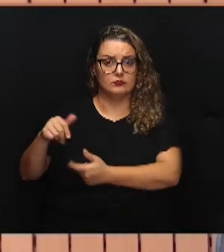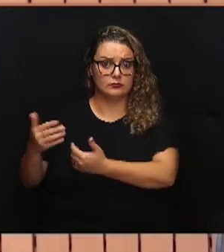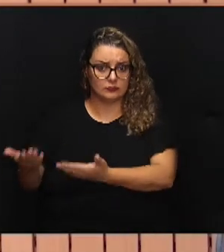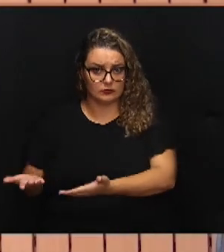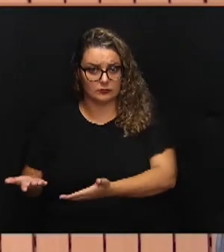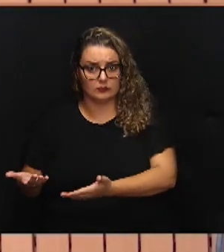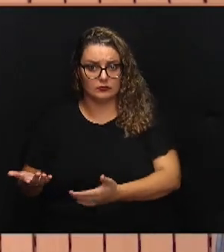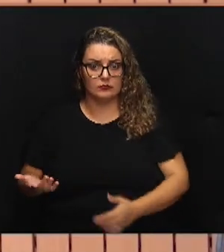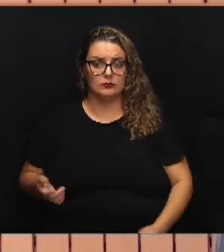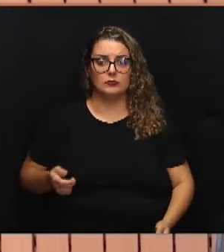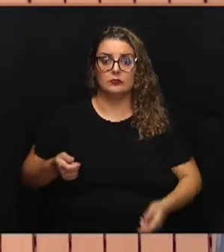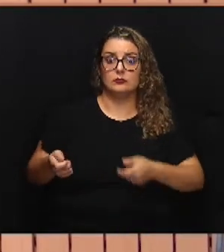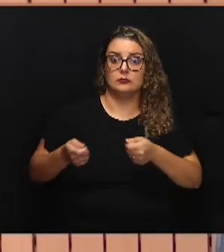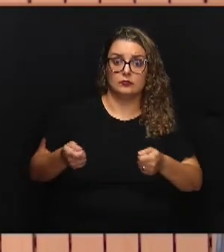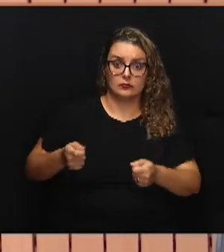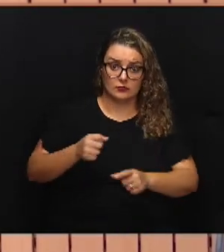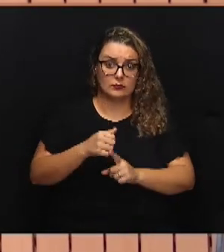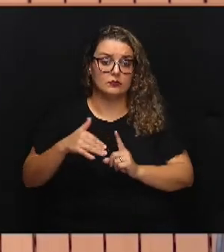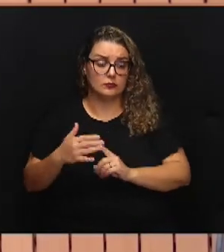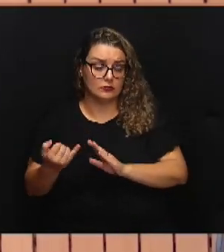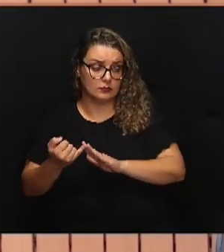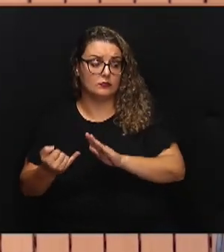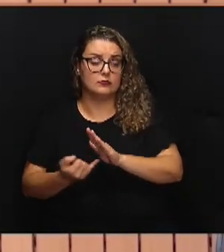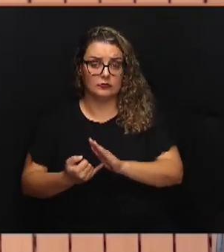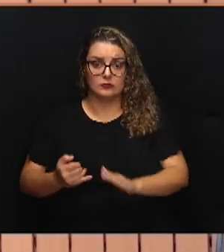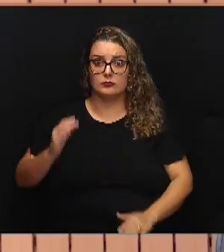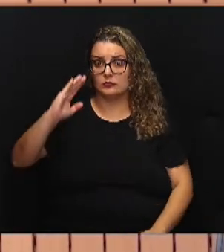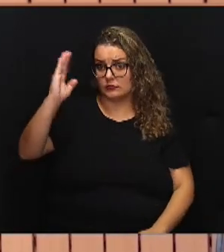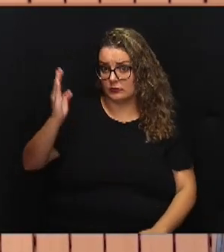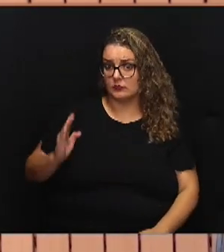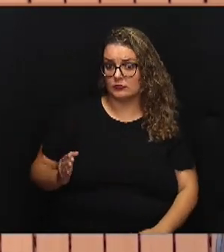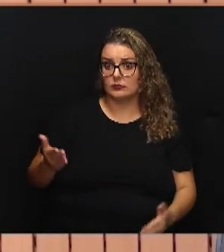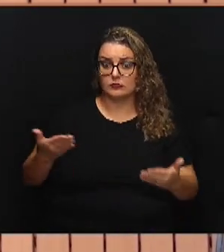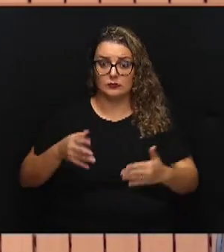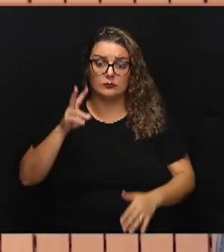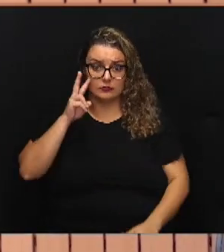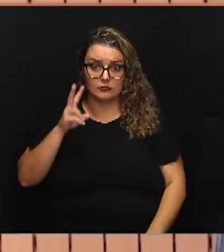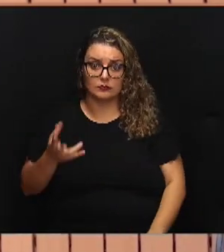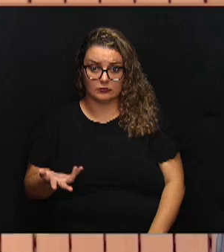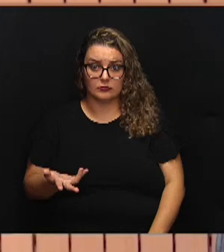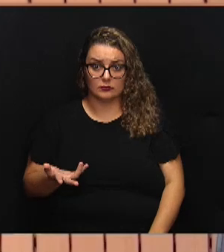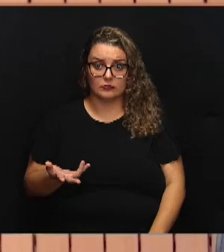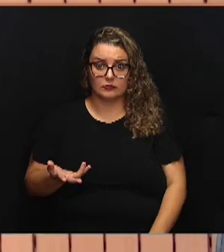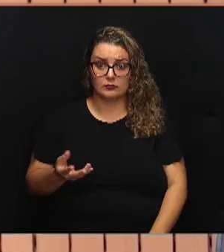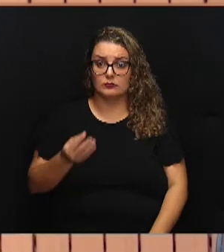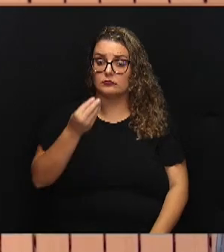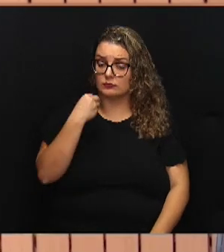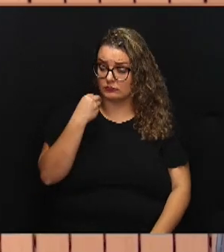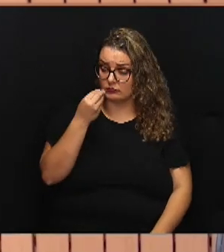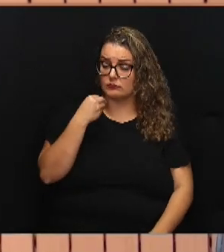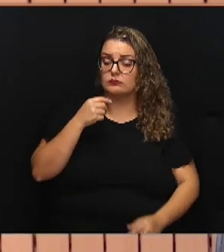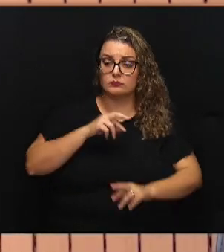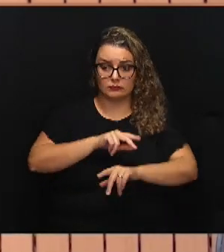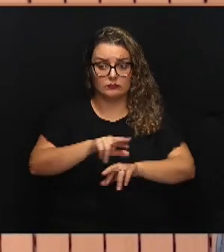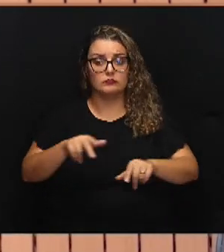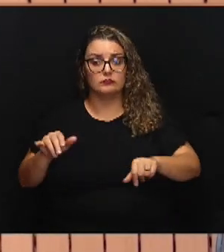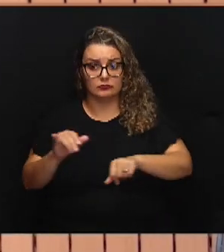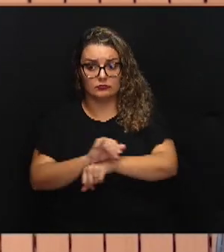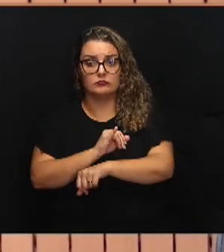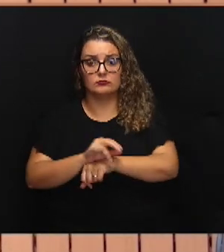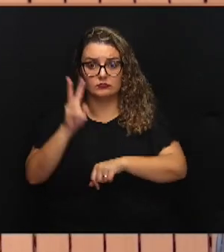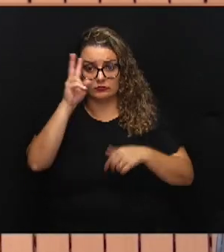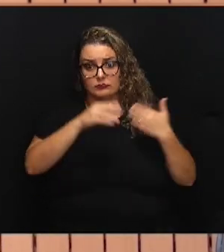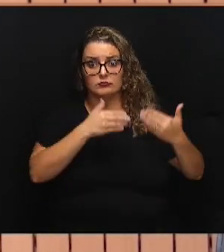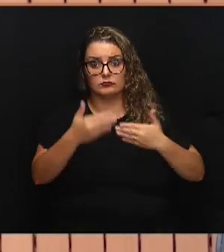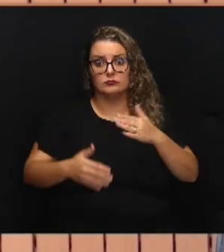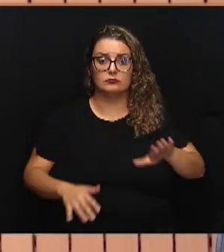ao controle social e das instituições brasileiras. Hoje nós estamos vendo um enfraquecimento de muitos desses instrumentos que historicamente a